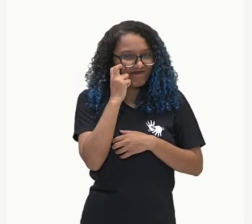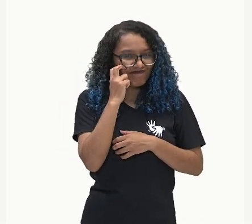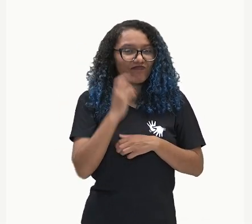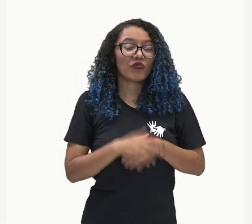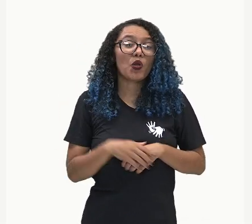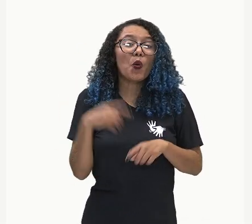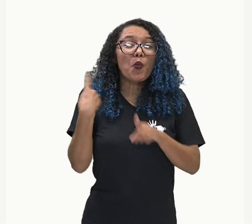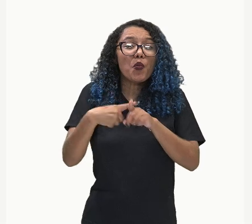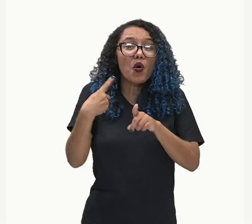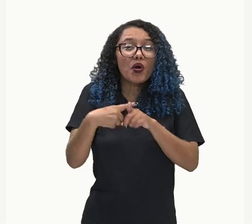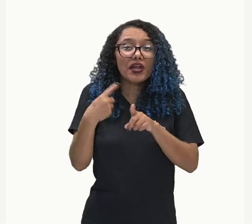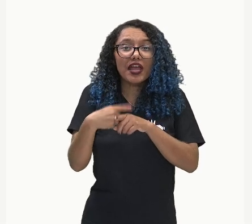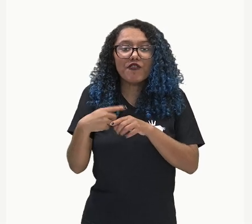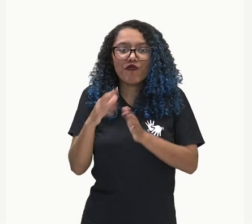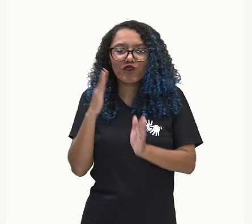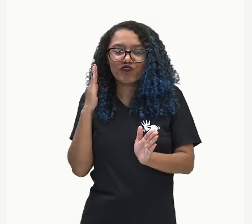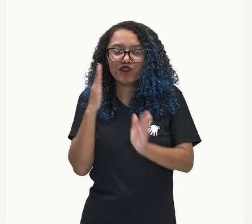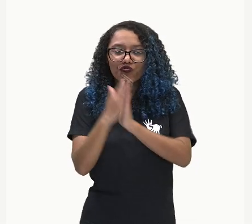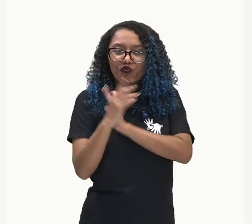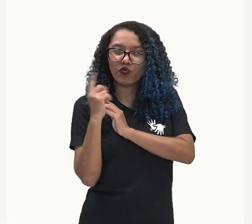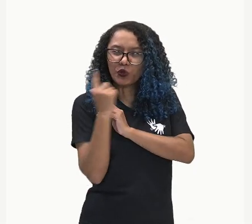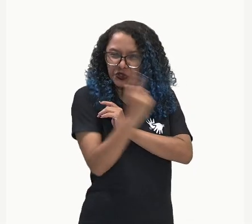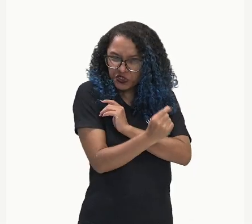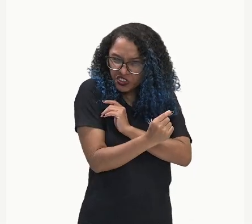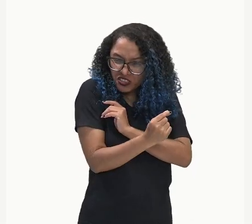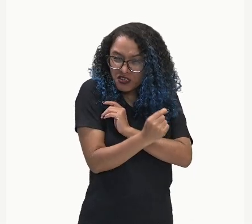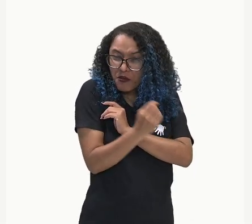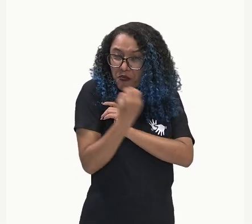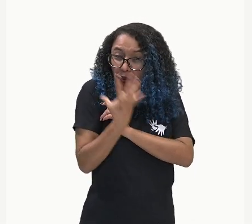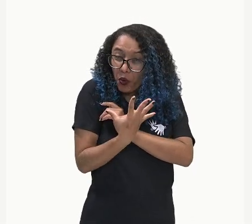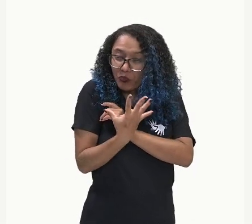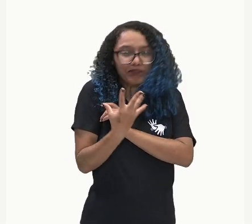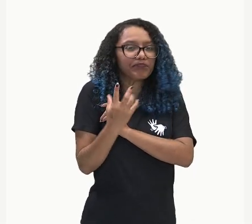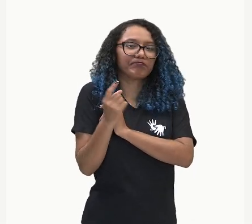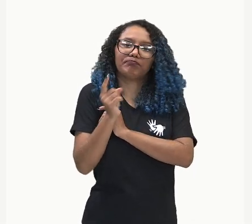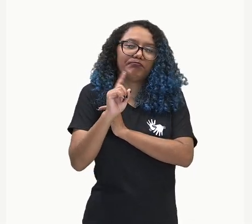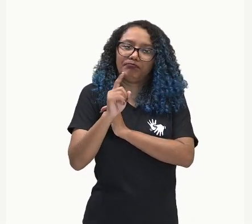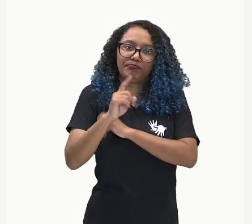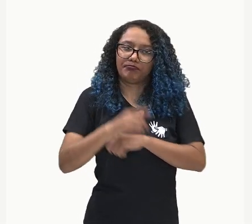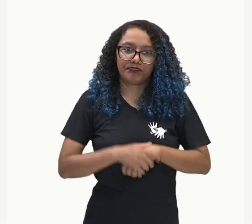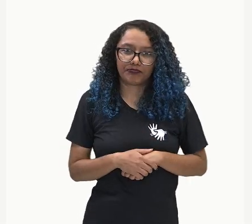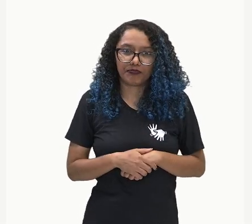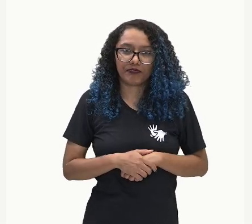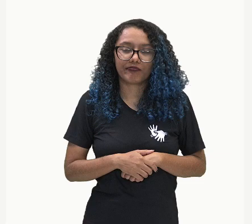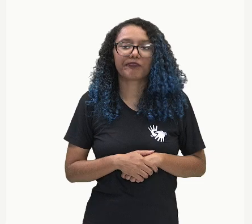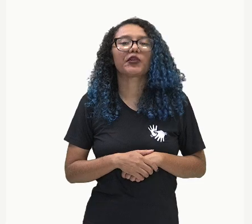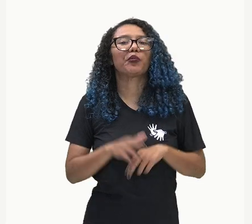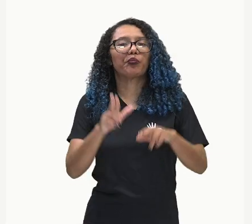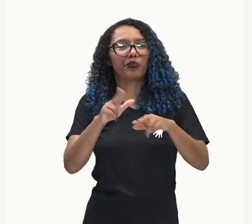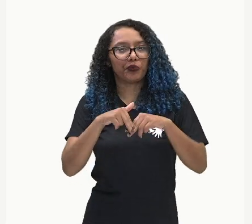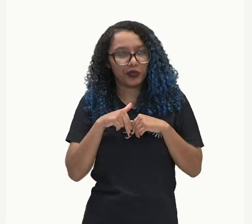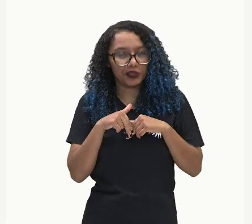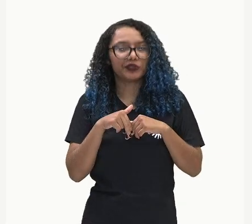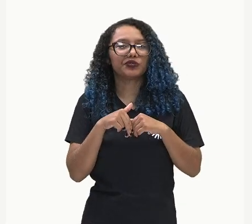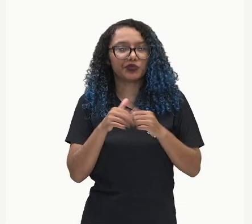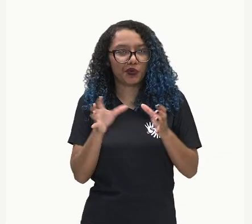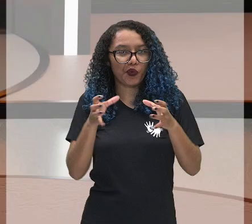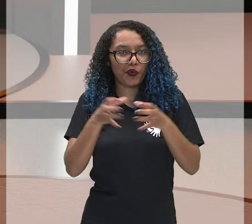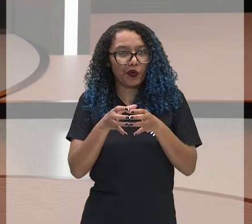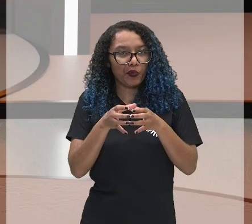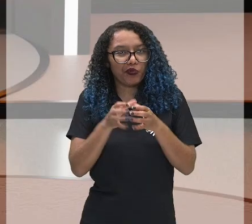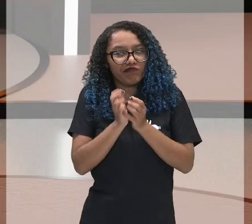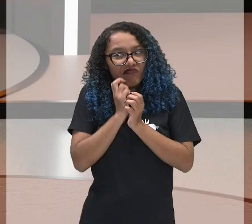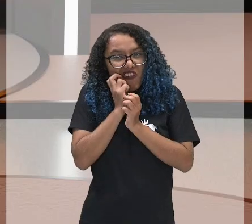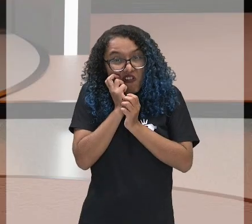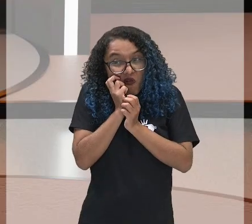era algo agradável, tá, gente? Então, essa corte foi envergonhada a viver ali no Brasil, tá, gente?